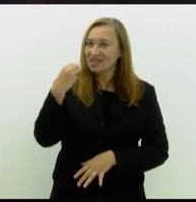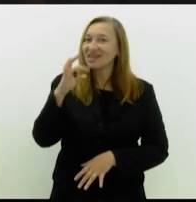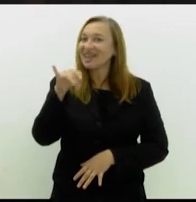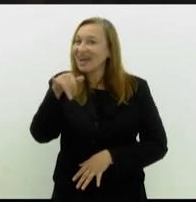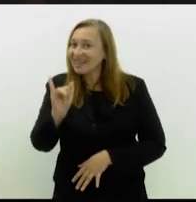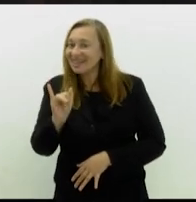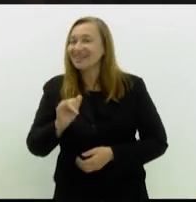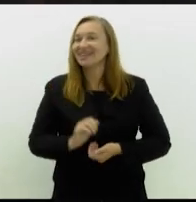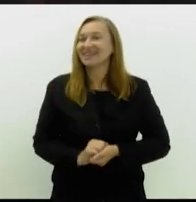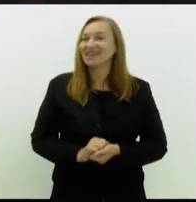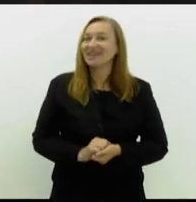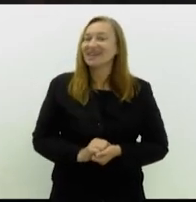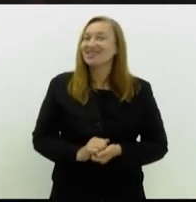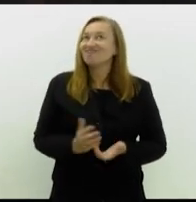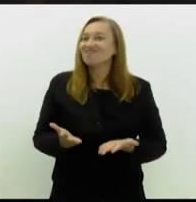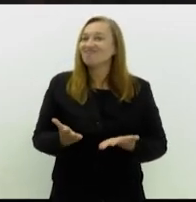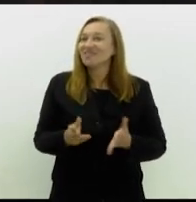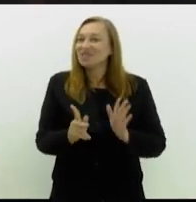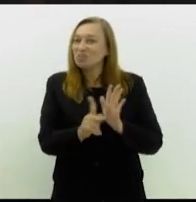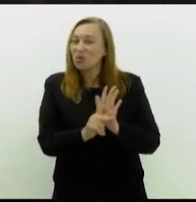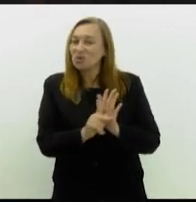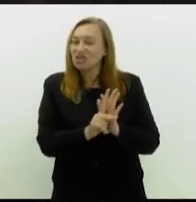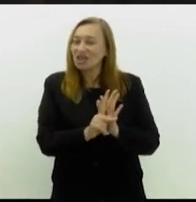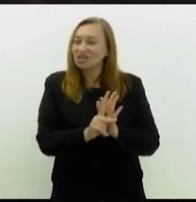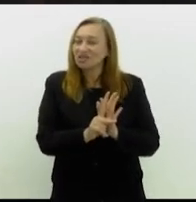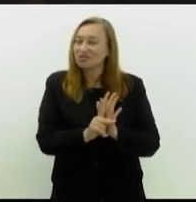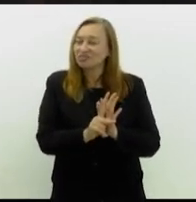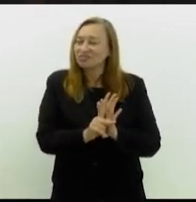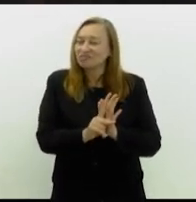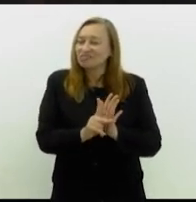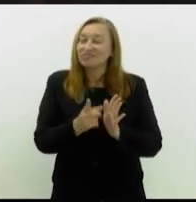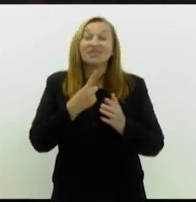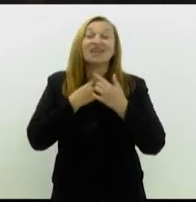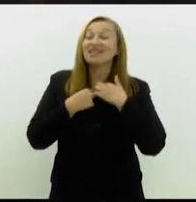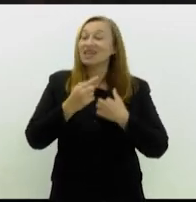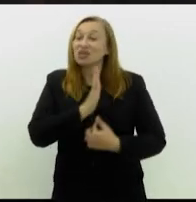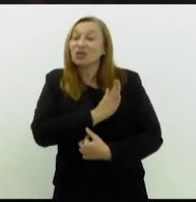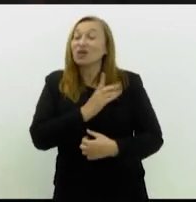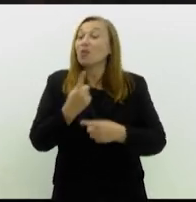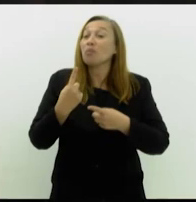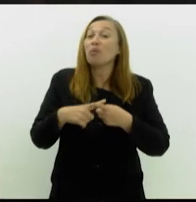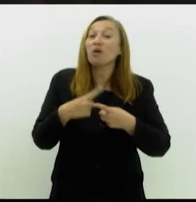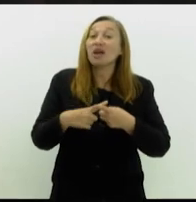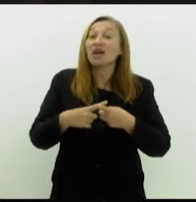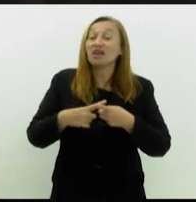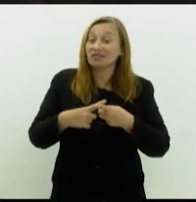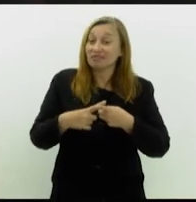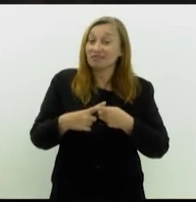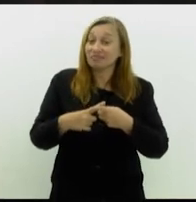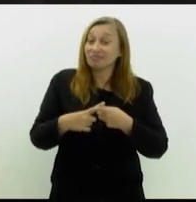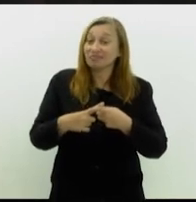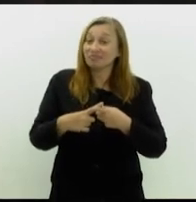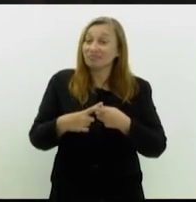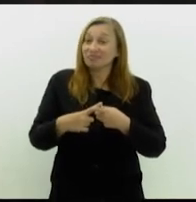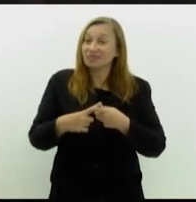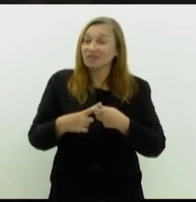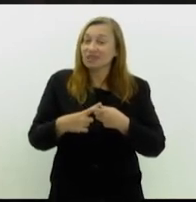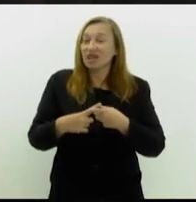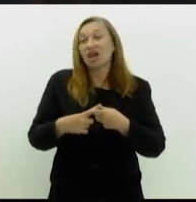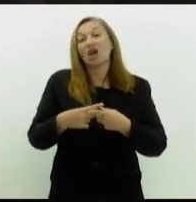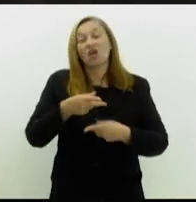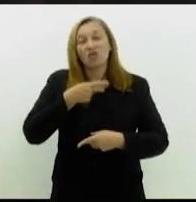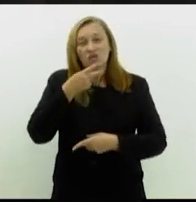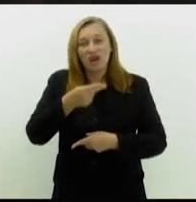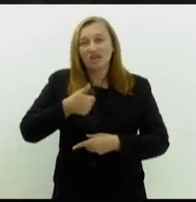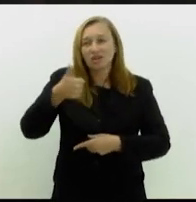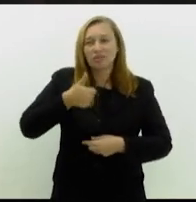tand esse projeto nasceu no meu coração primeiro porque eu disse na na